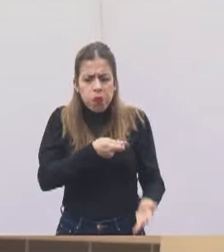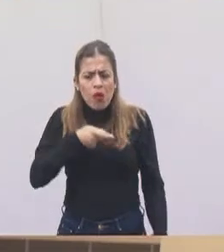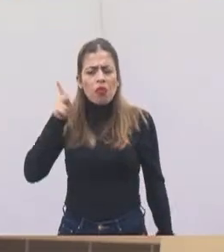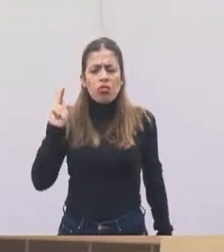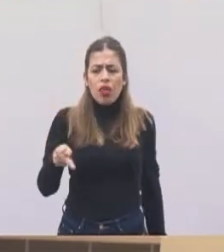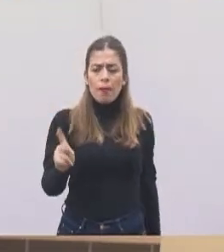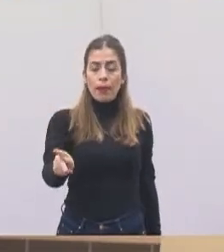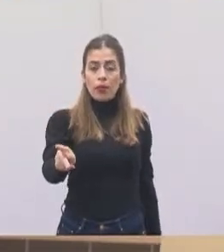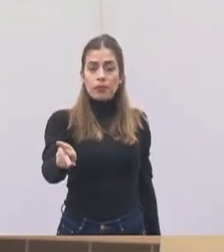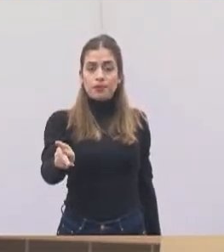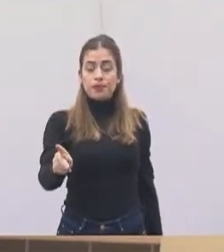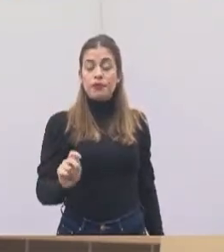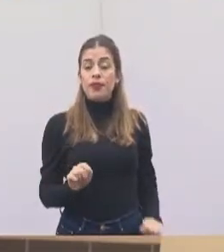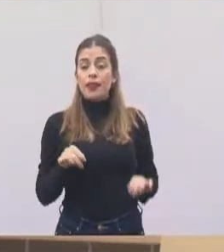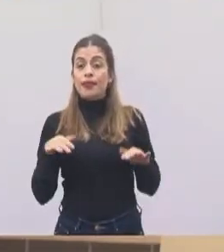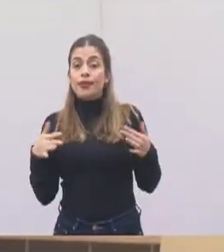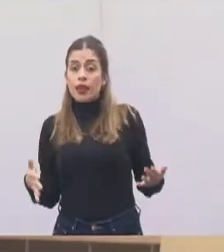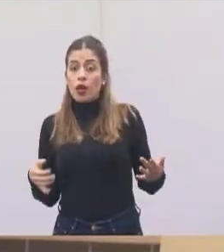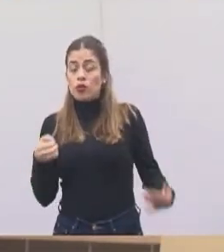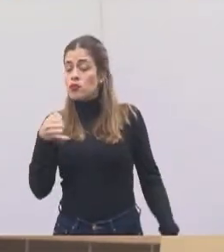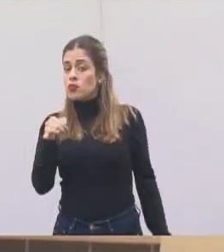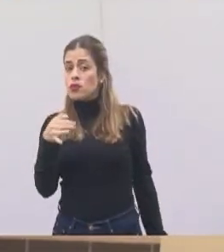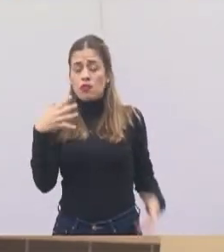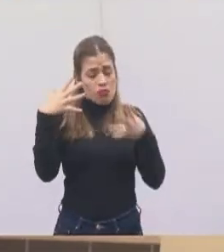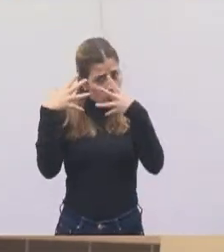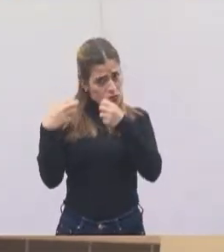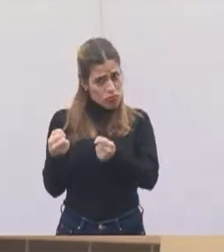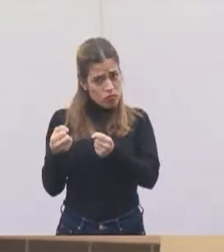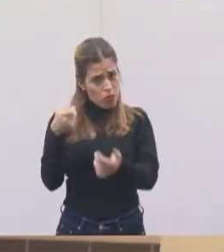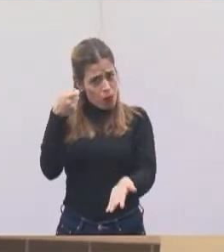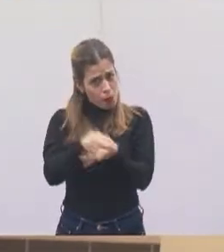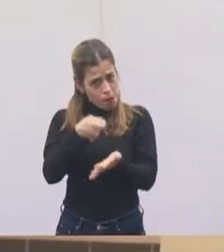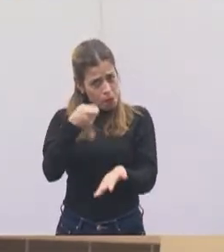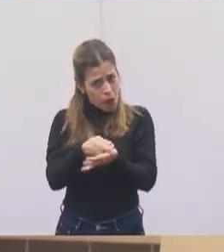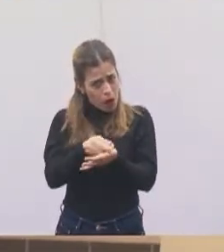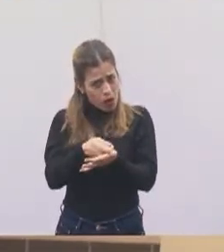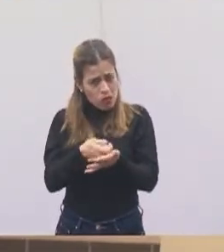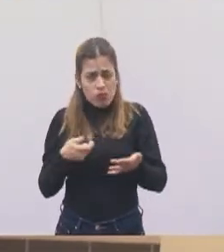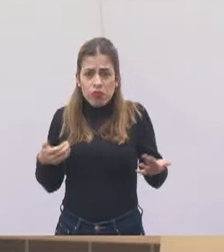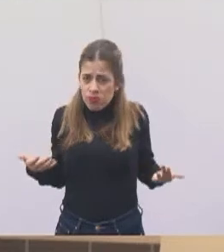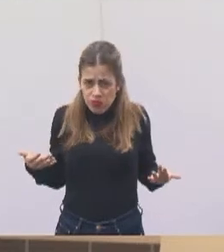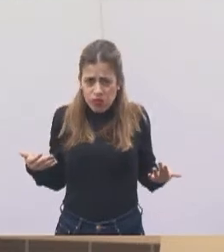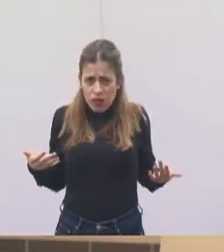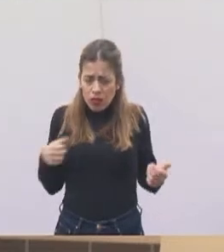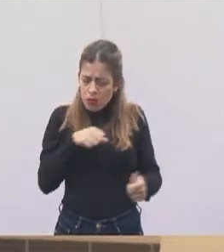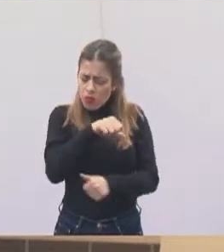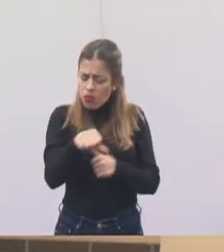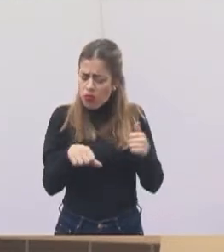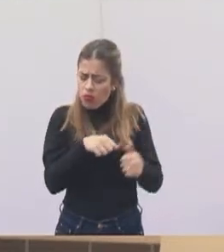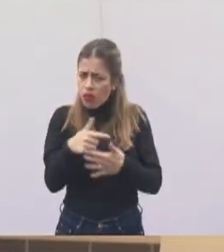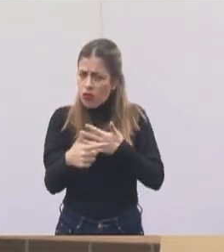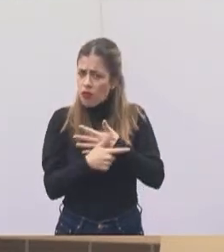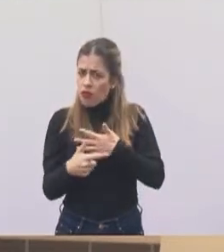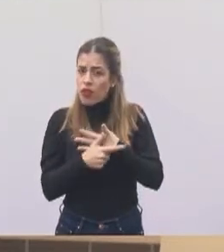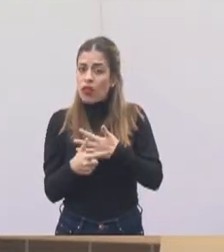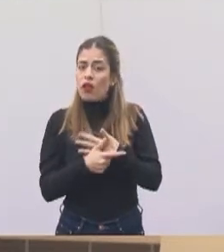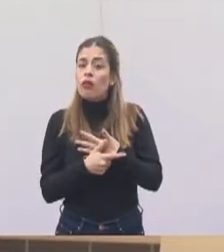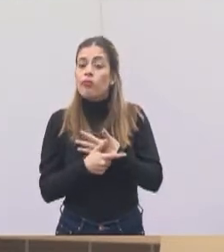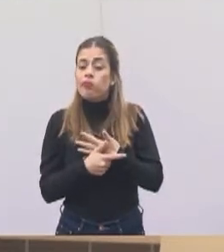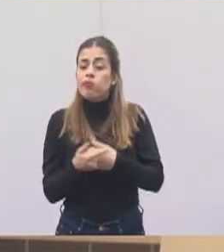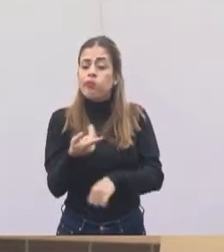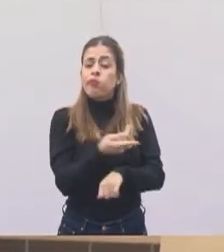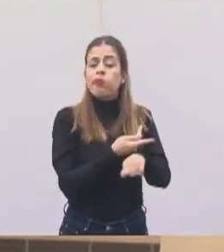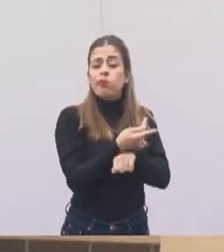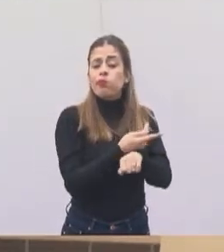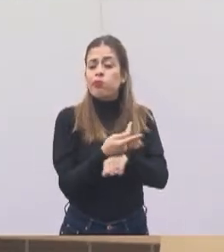Então, se eu não tenho como assumir a pressão que aqui vivo, eu tenho que mudar de função. Tenho que buscar outro